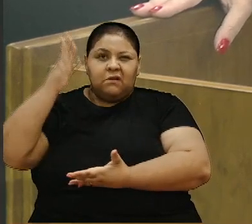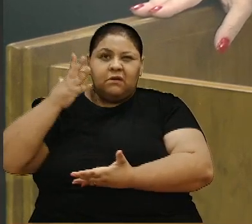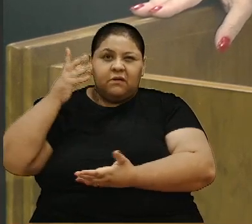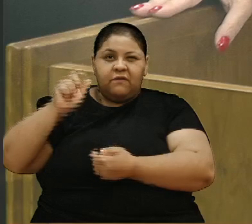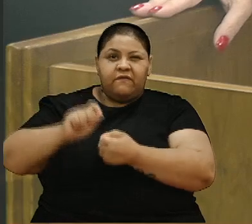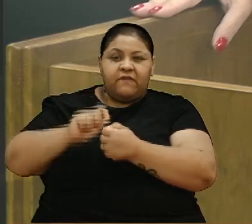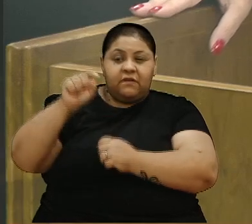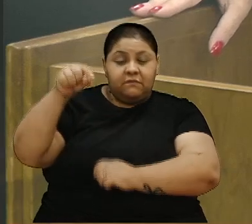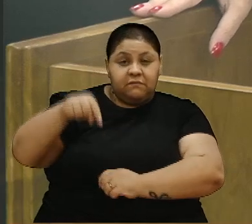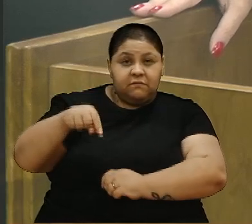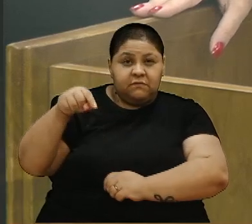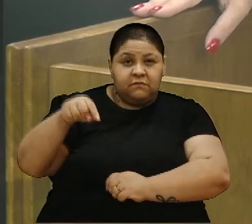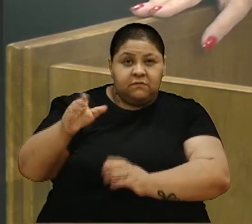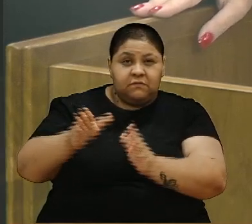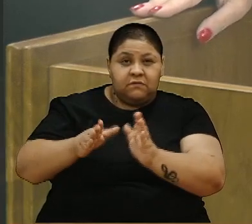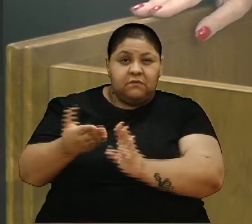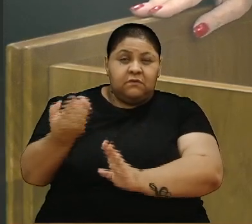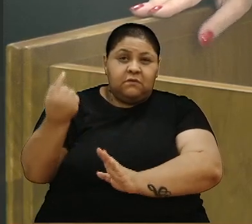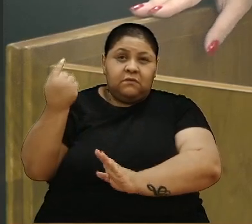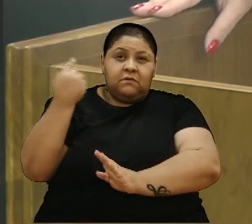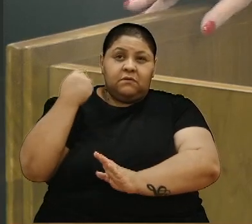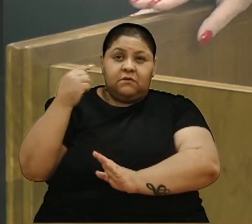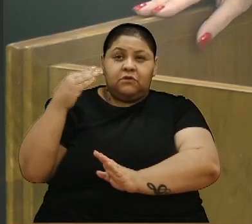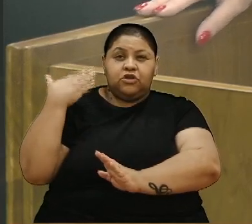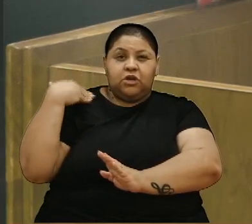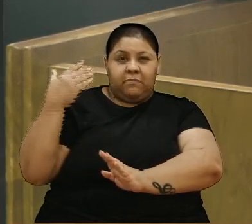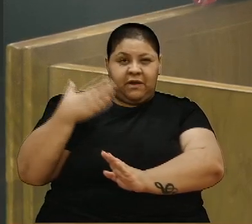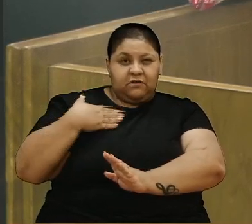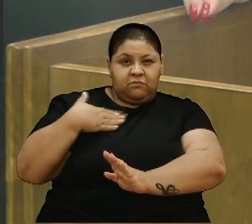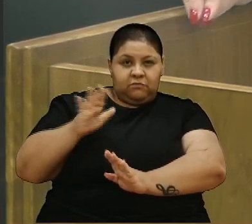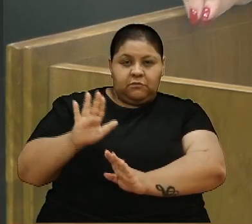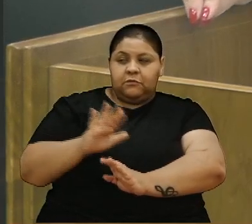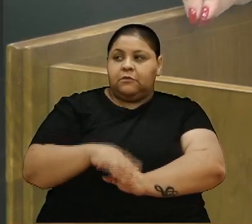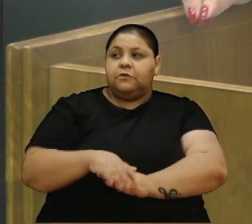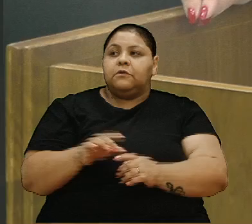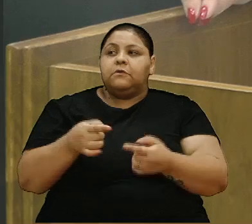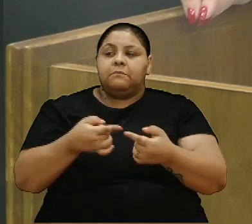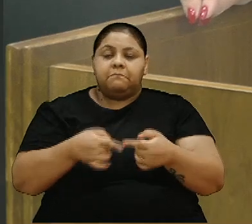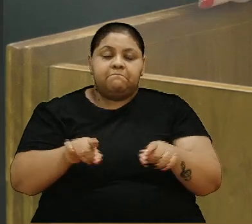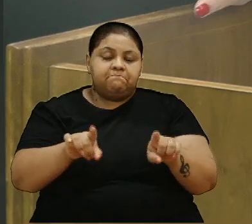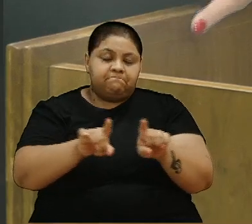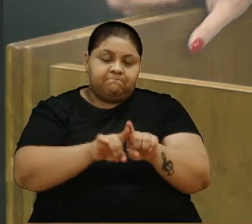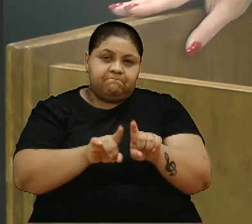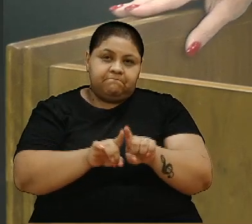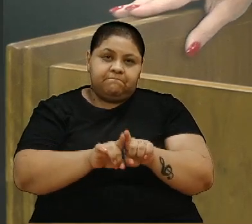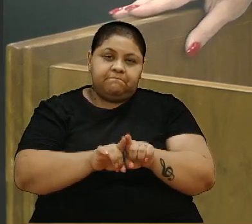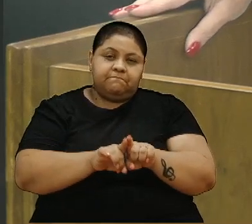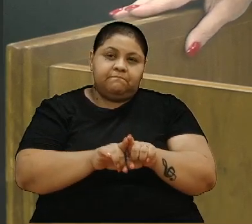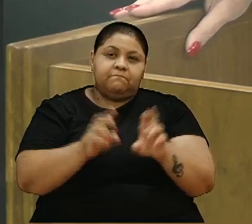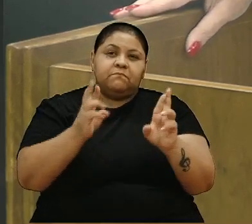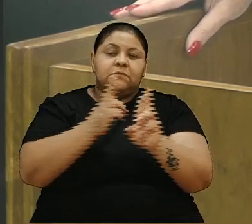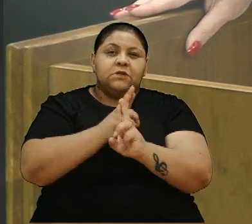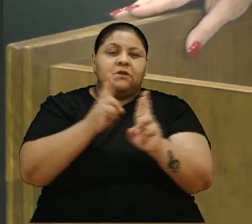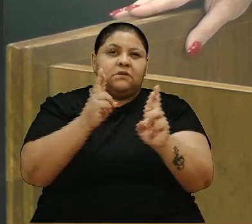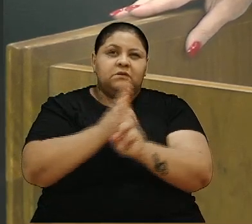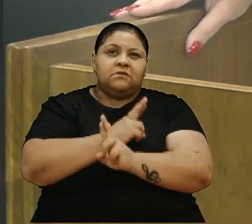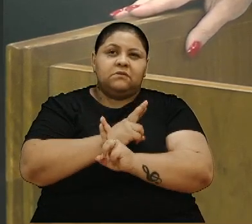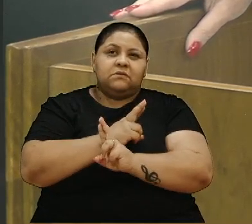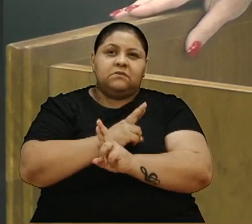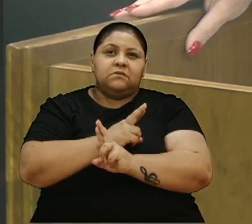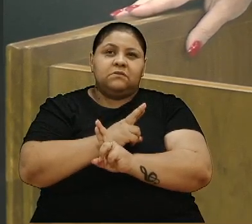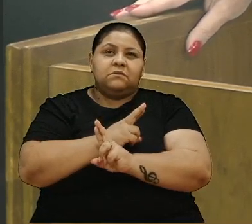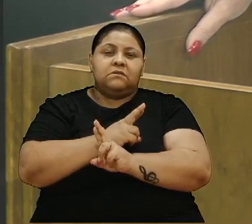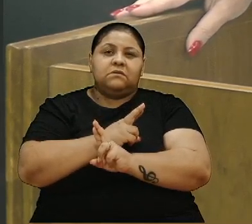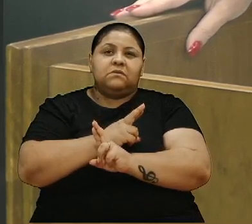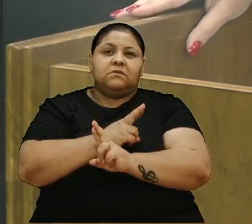feito aqui, à época chamado por mim, mas, mais do que isso, em relação, quero pegar